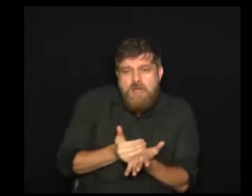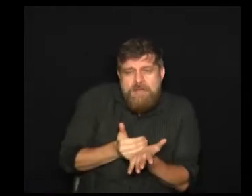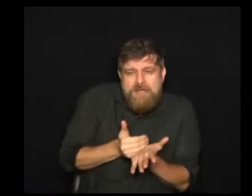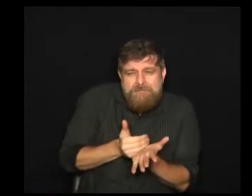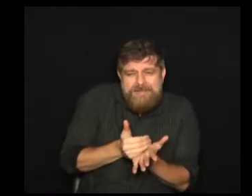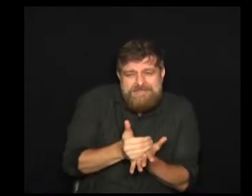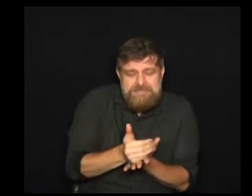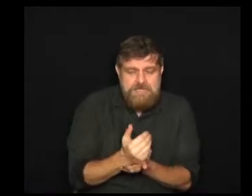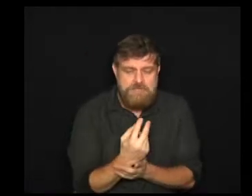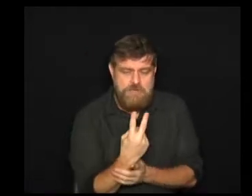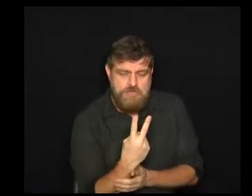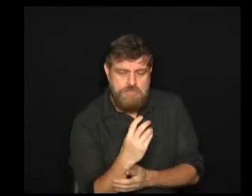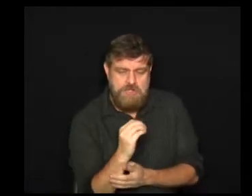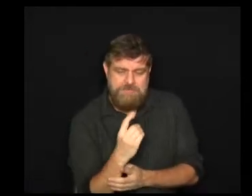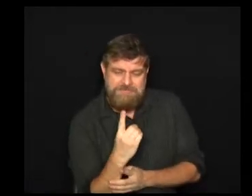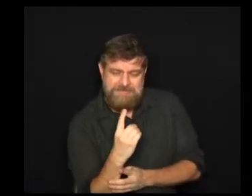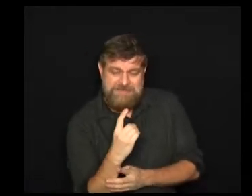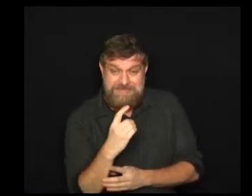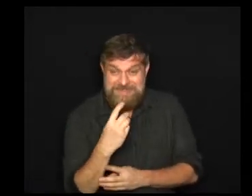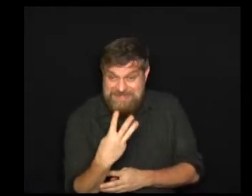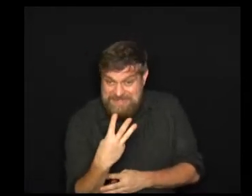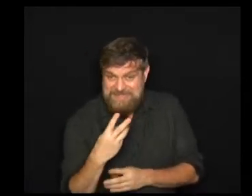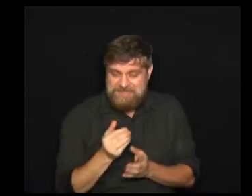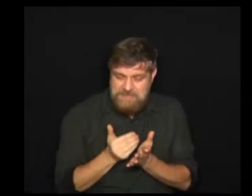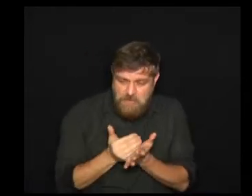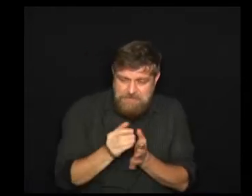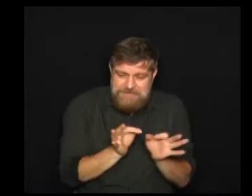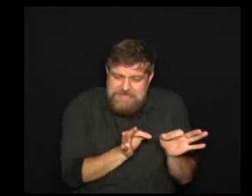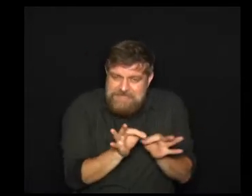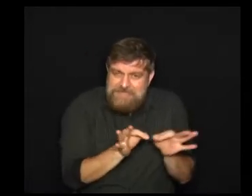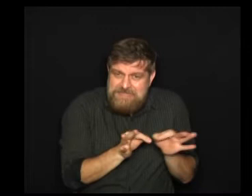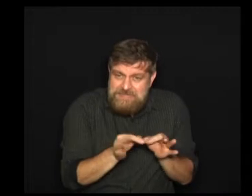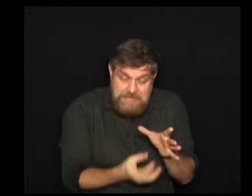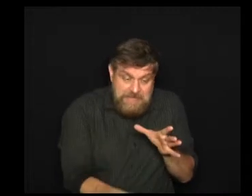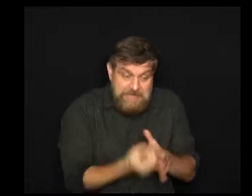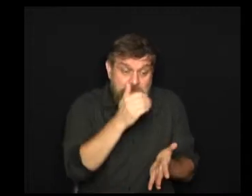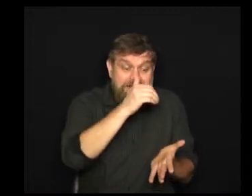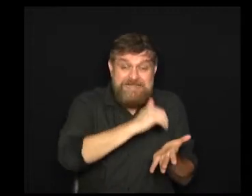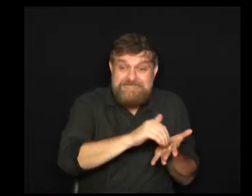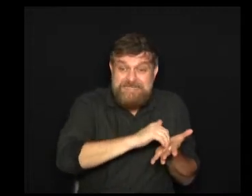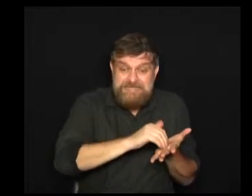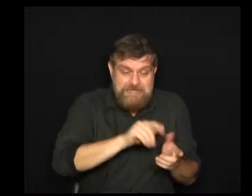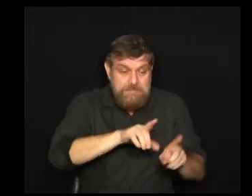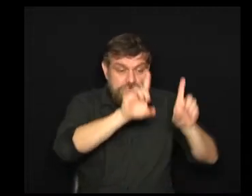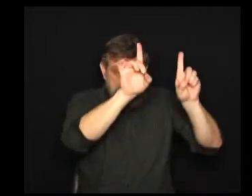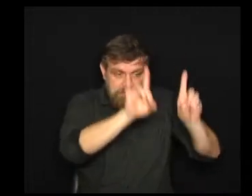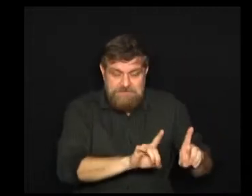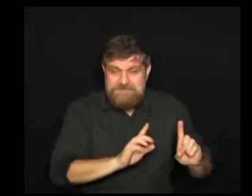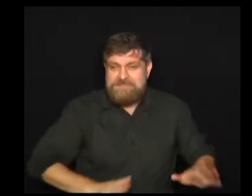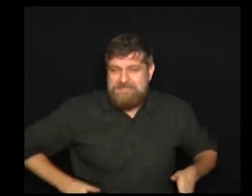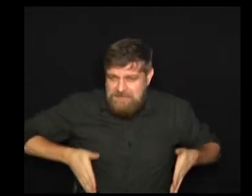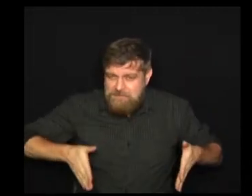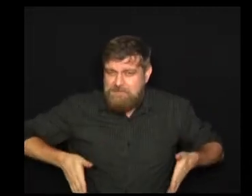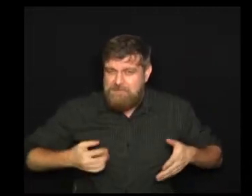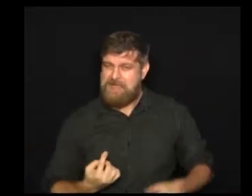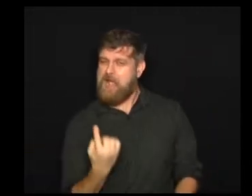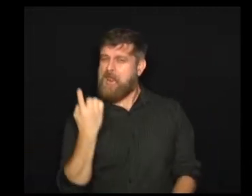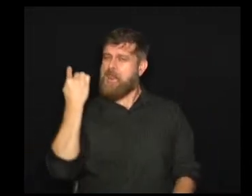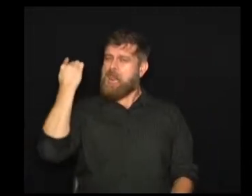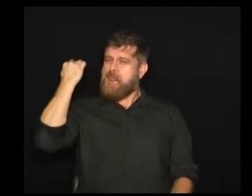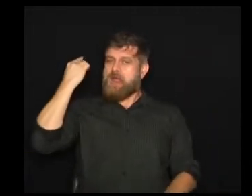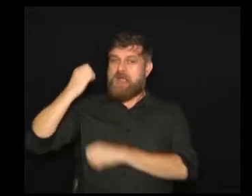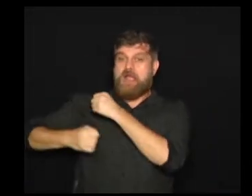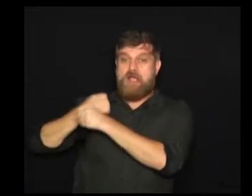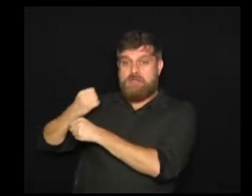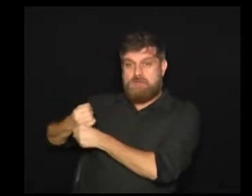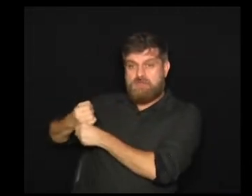começo de organização, que foi quando foi criada a Secretaria da Pessoa com Deficiência e Mobilidade Reduzida lá atrás, né? Em 2013